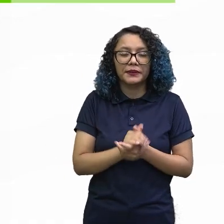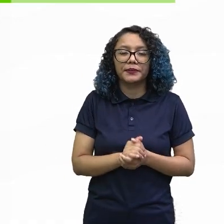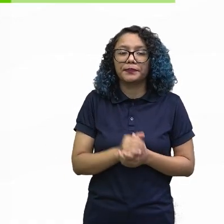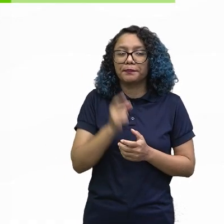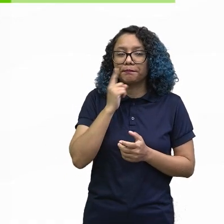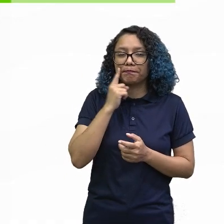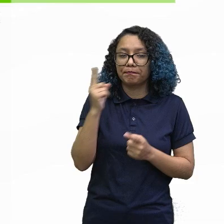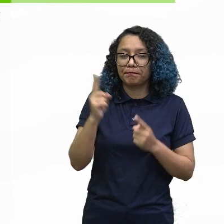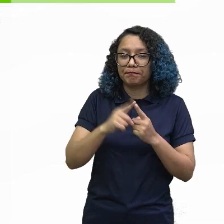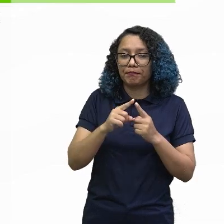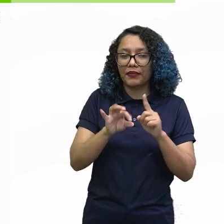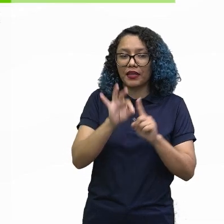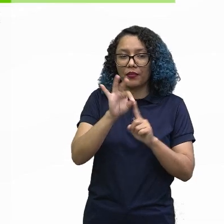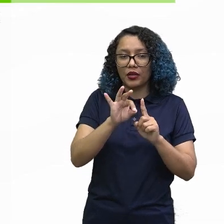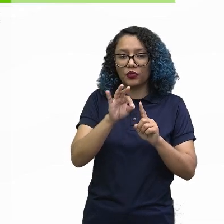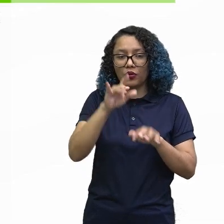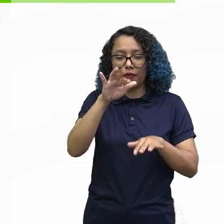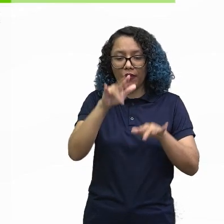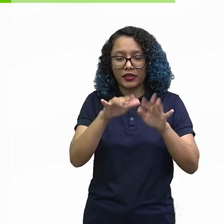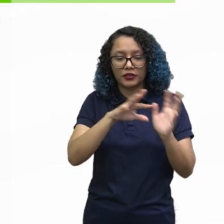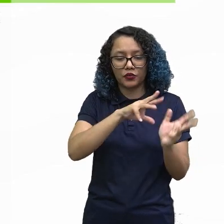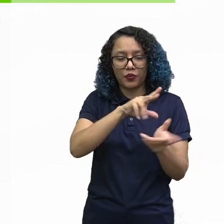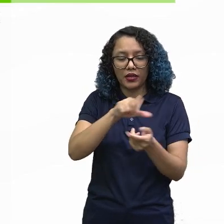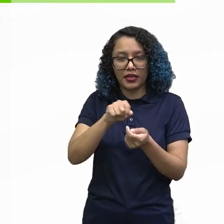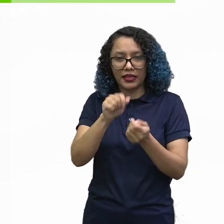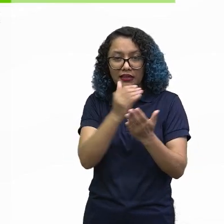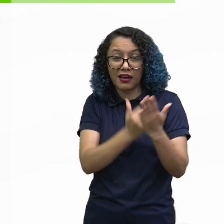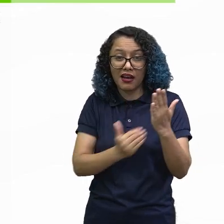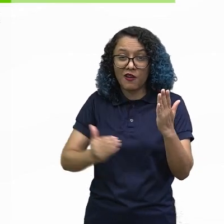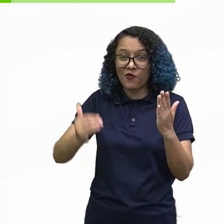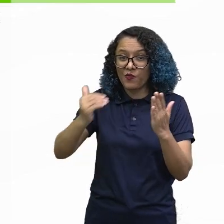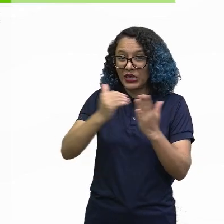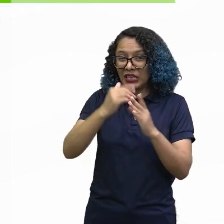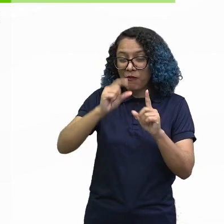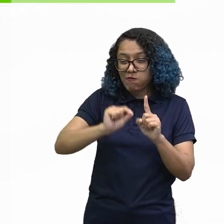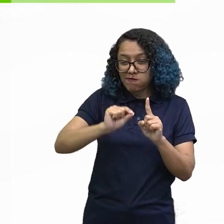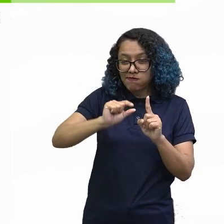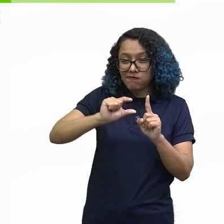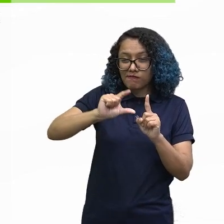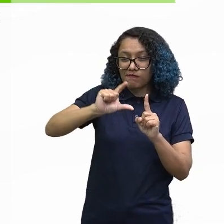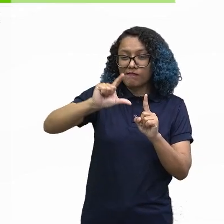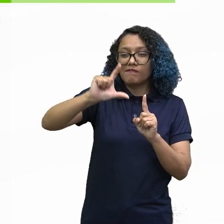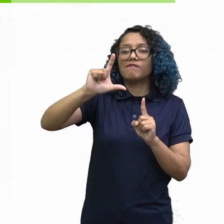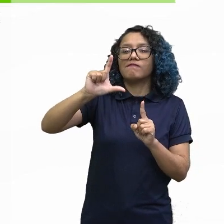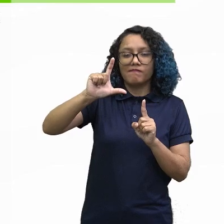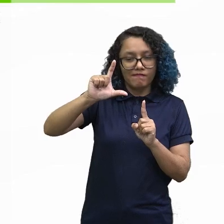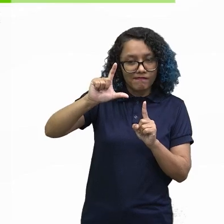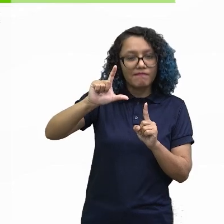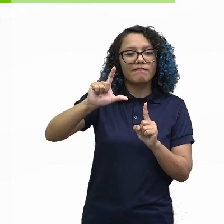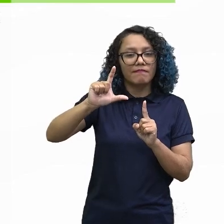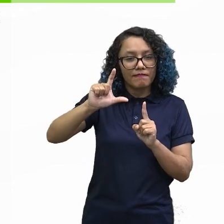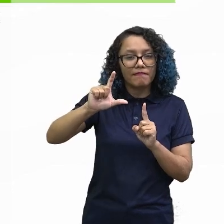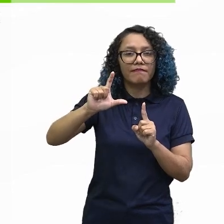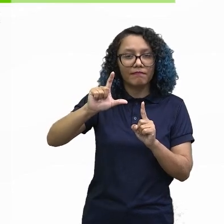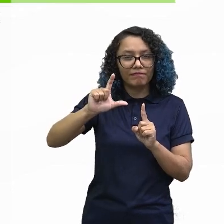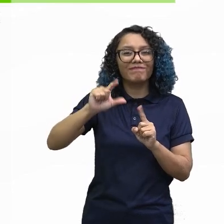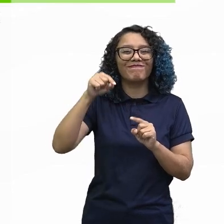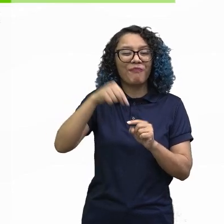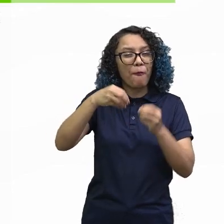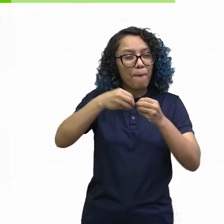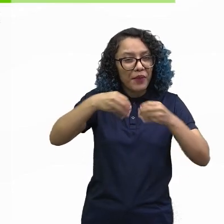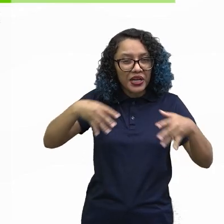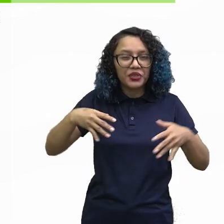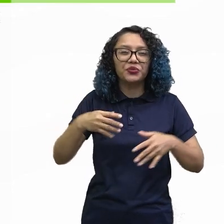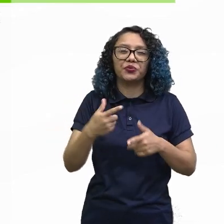média do planeta é uma delas, ou seja, o planeta aumenta mais de temperatura. Isso causa um mal muito grande,